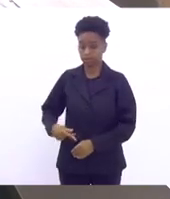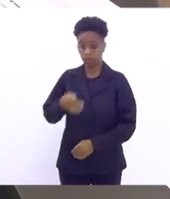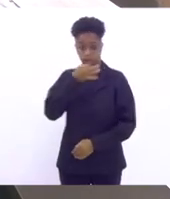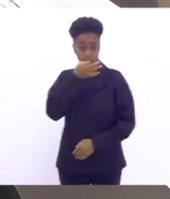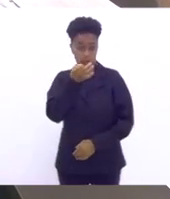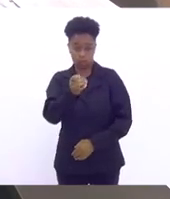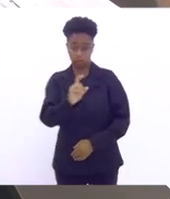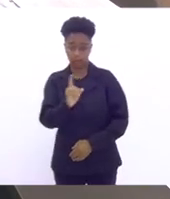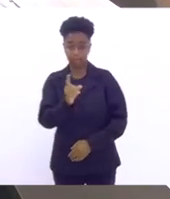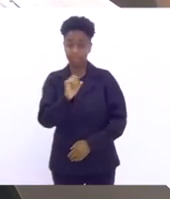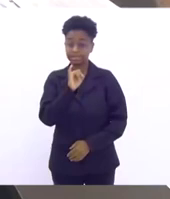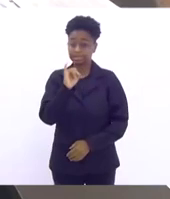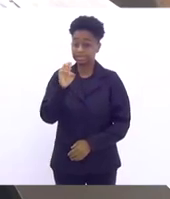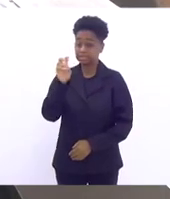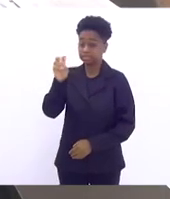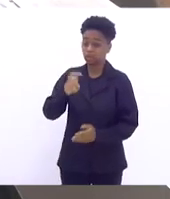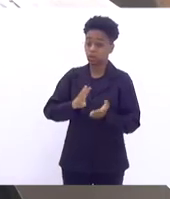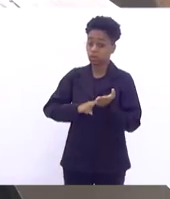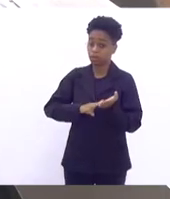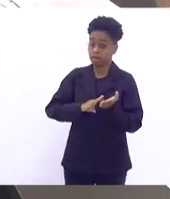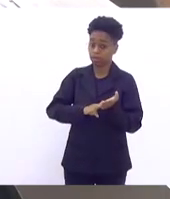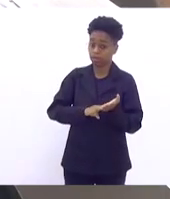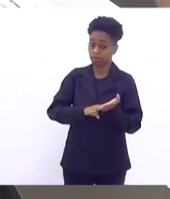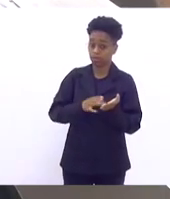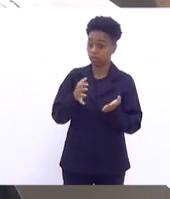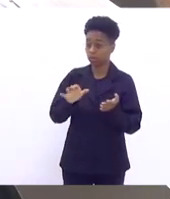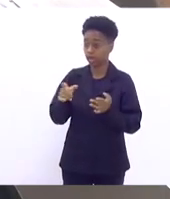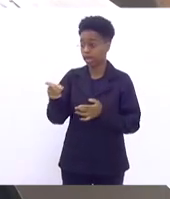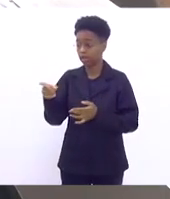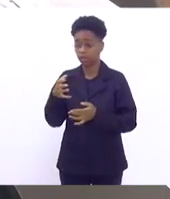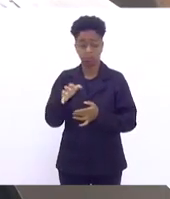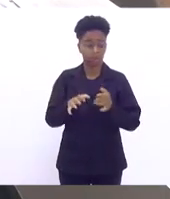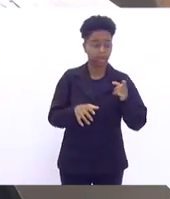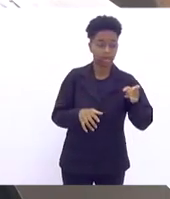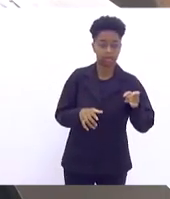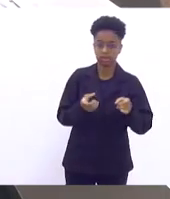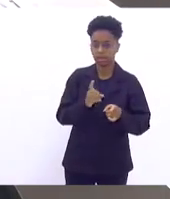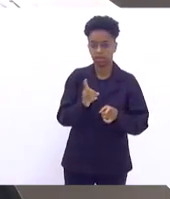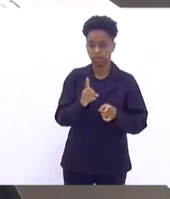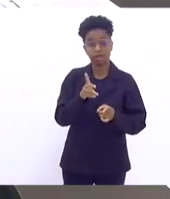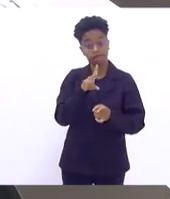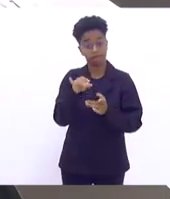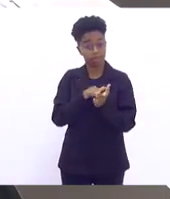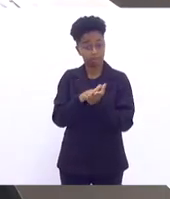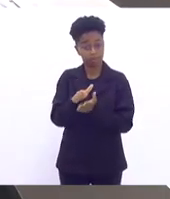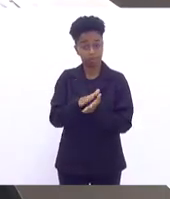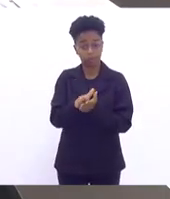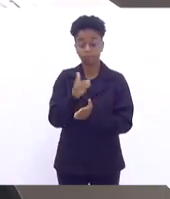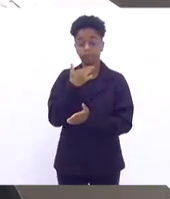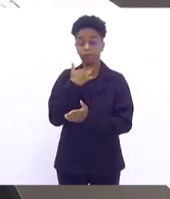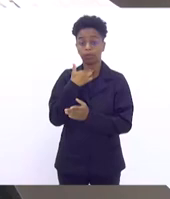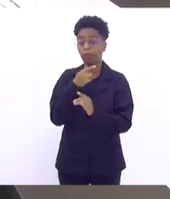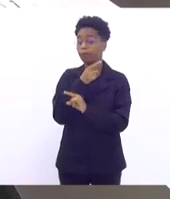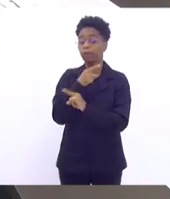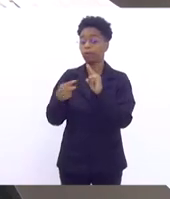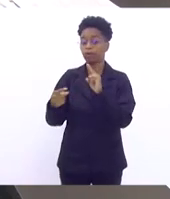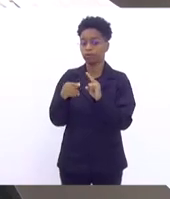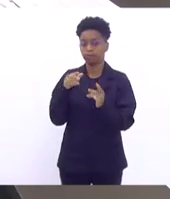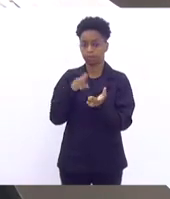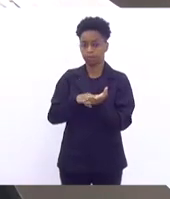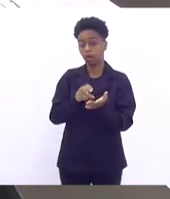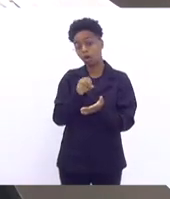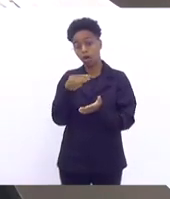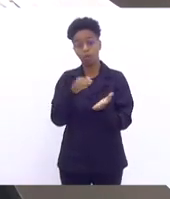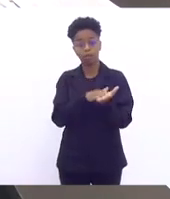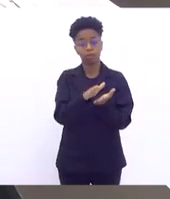se os cinco membros ele não quer um ou qualquer outro ele tem não pode fazer censura os membros ou ele publica